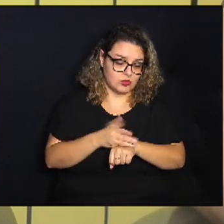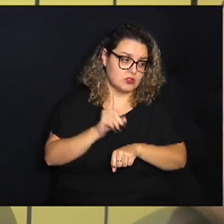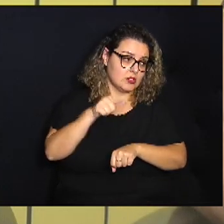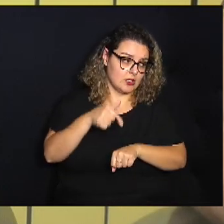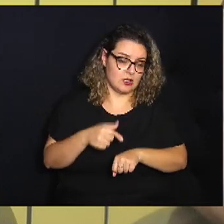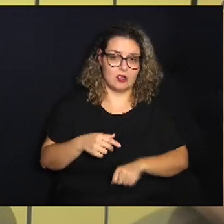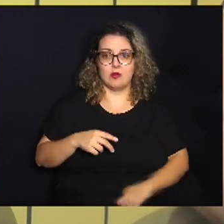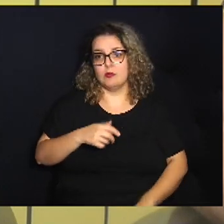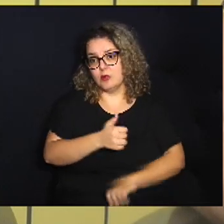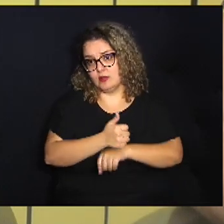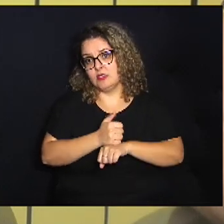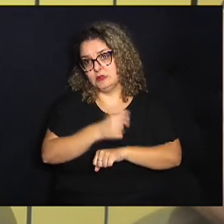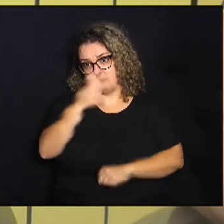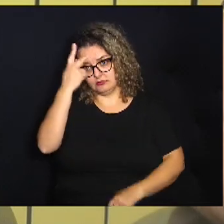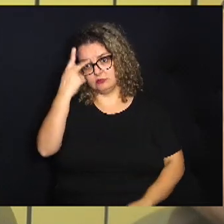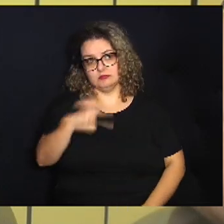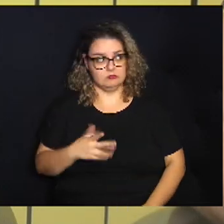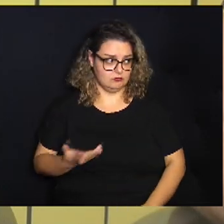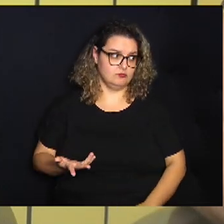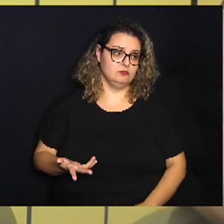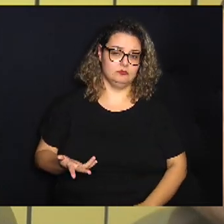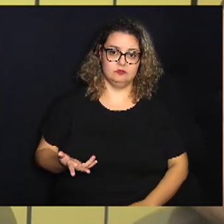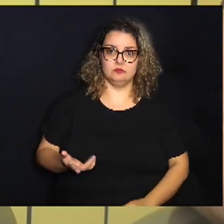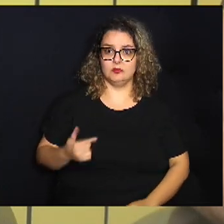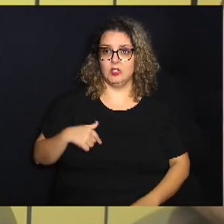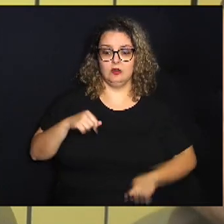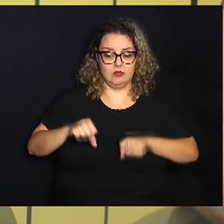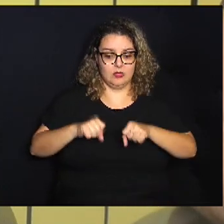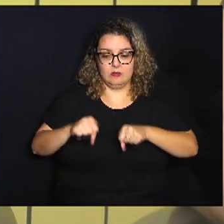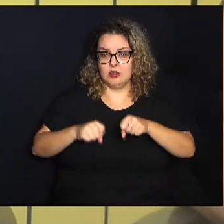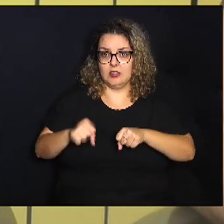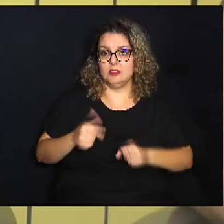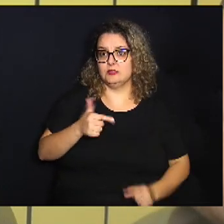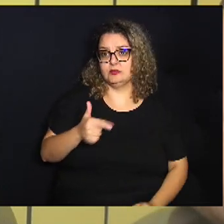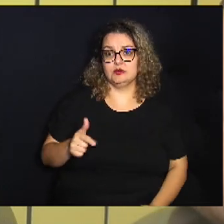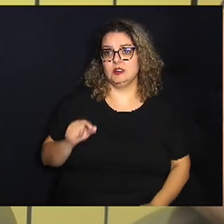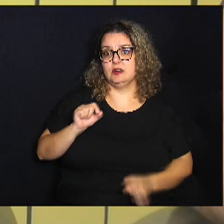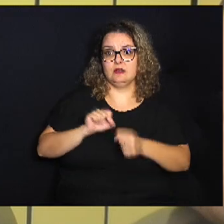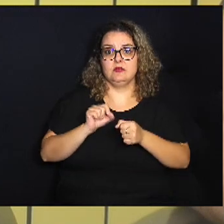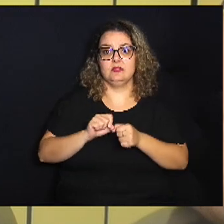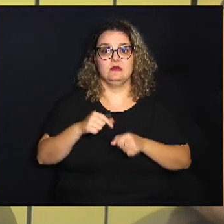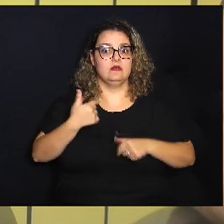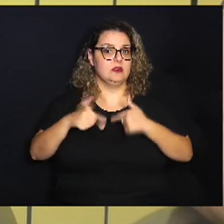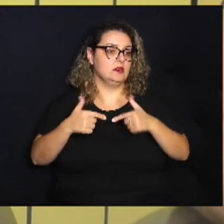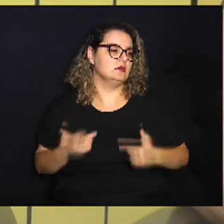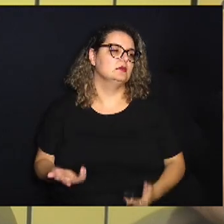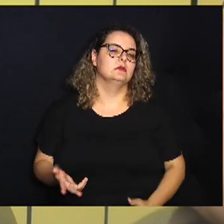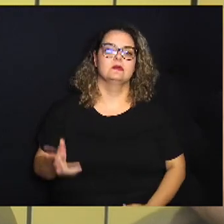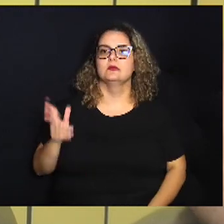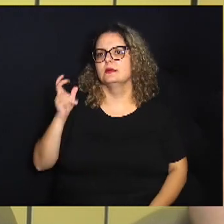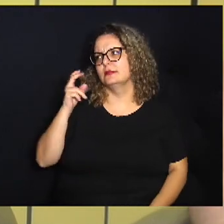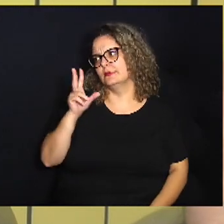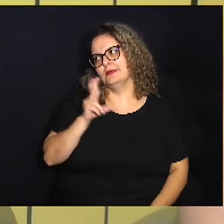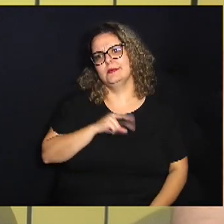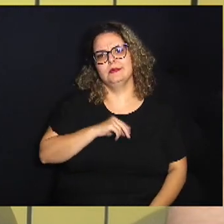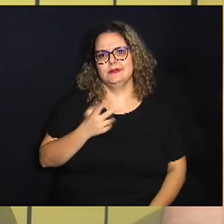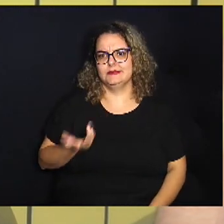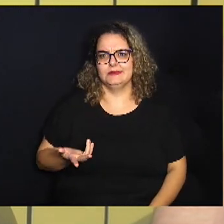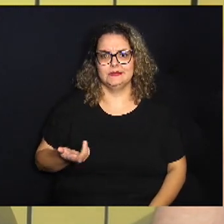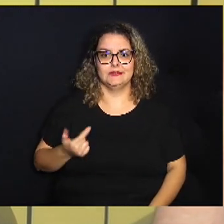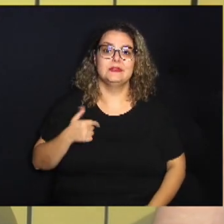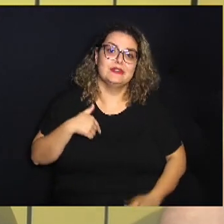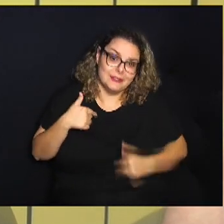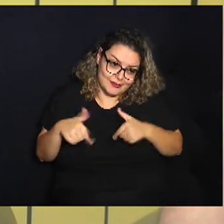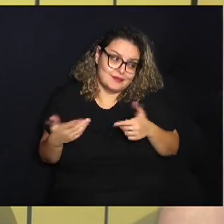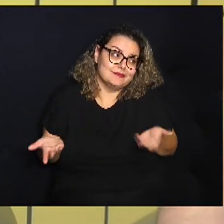dele. Uhum. Então, muitas vezes eu já ouvi, quando eu estava pedalando, não tem o que fazer, vai trabalhar. Já ouvi muito isso. Ah. Isso, eu estava trabalhando,